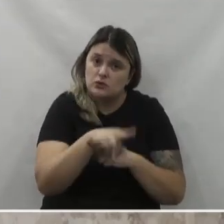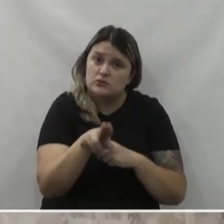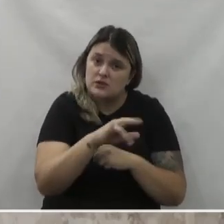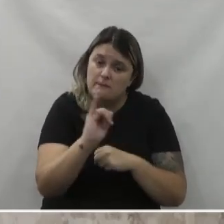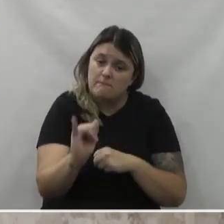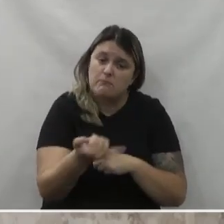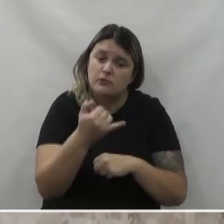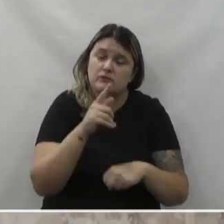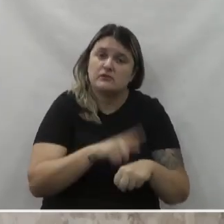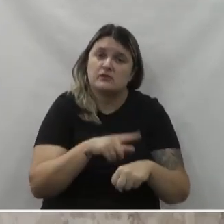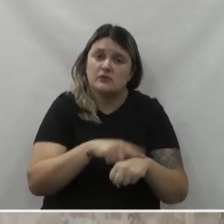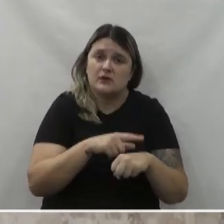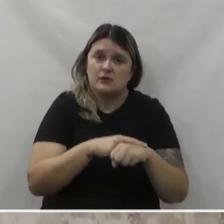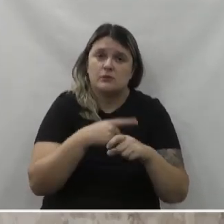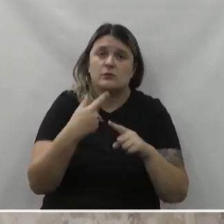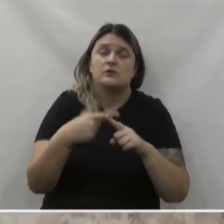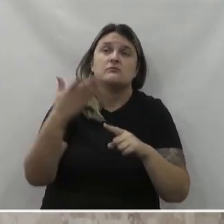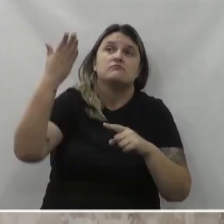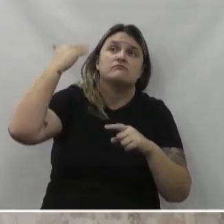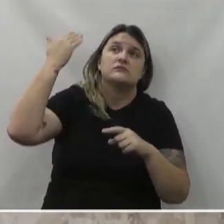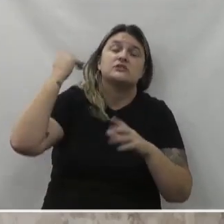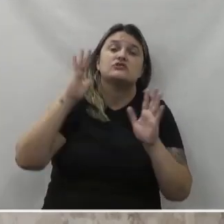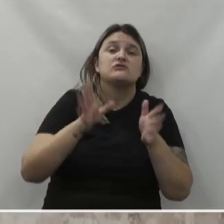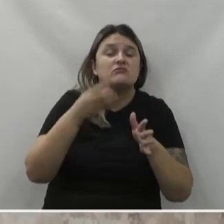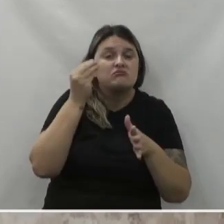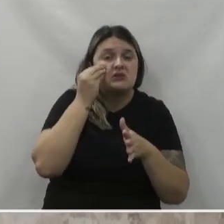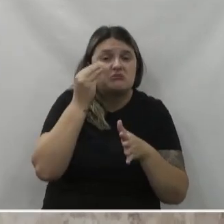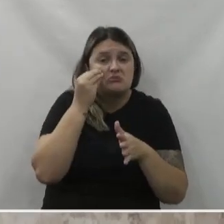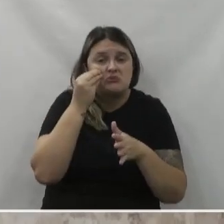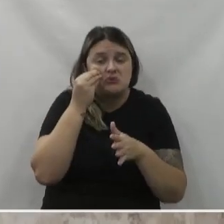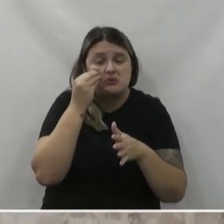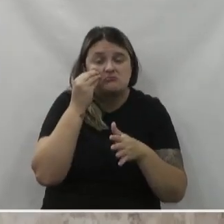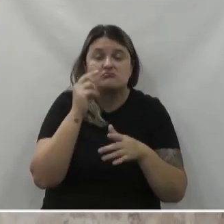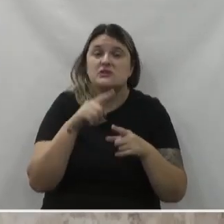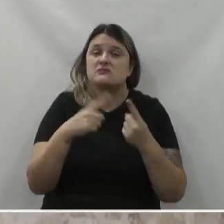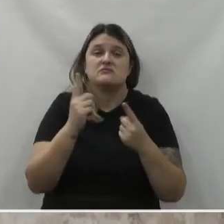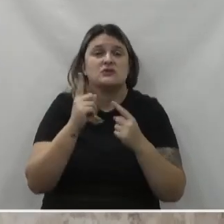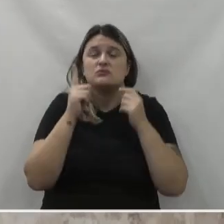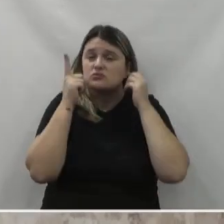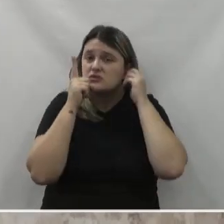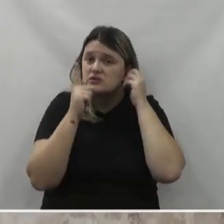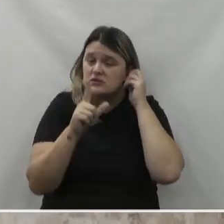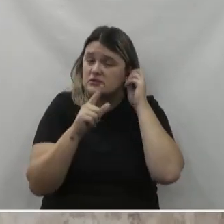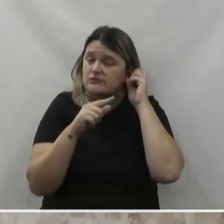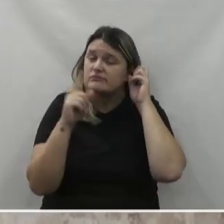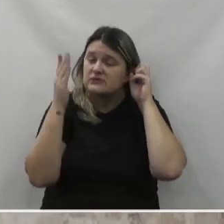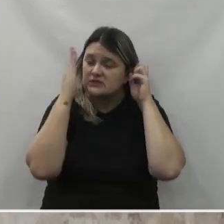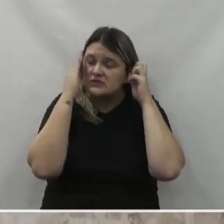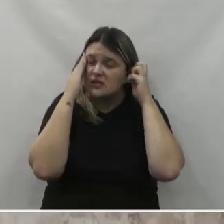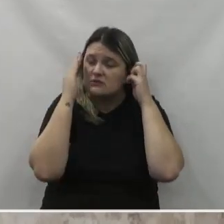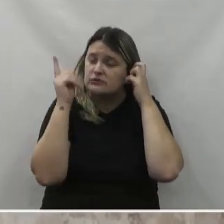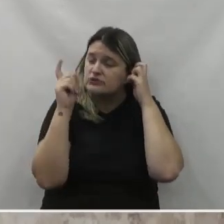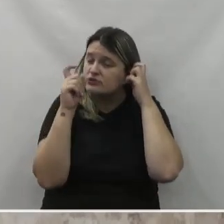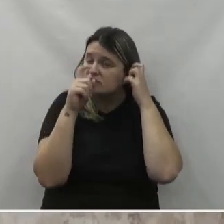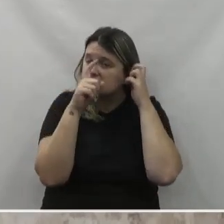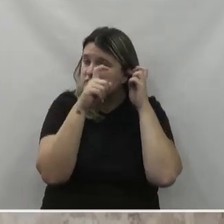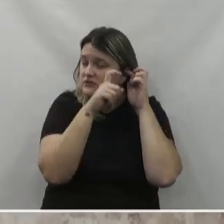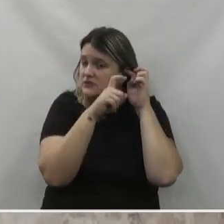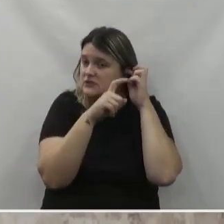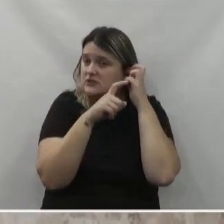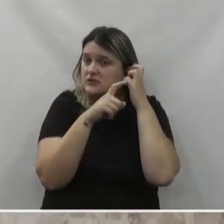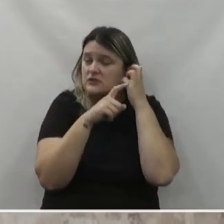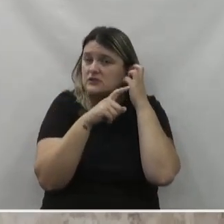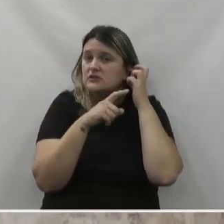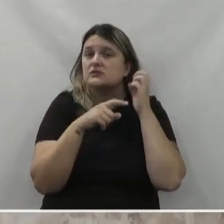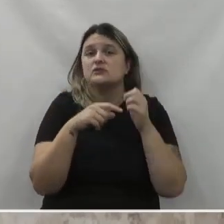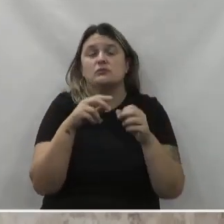já na legislatura anterior, já tinha feito esse requerimento. A gente sabe das dificuldades aí da